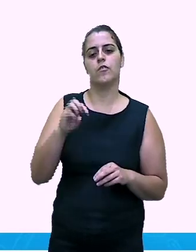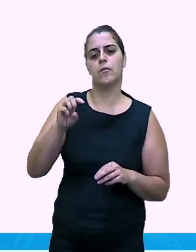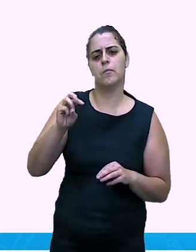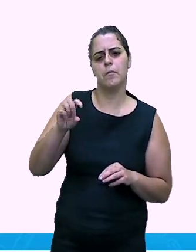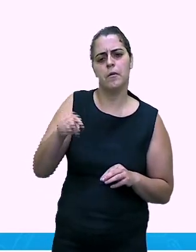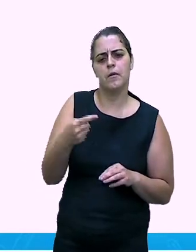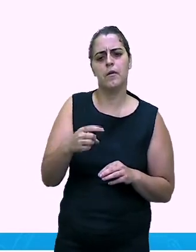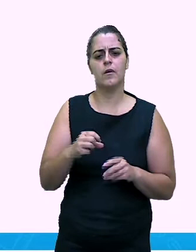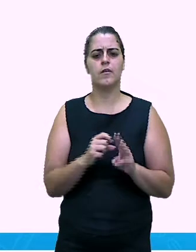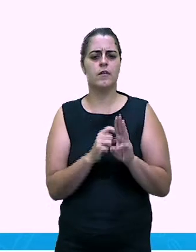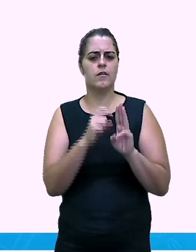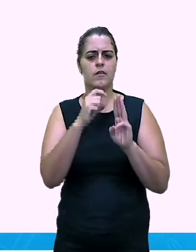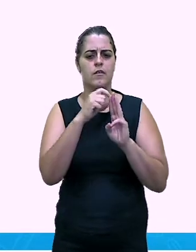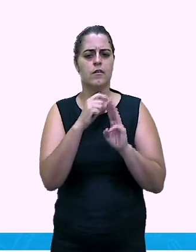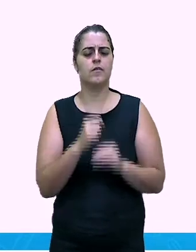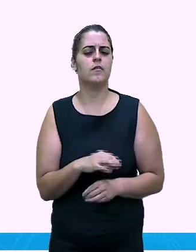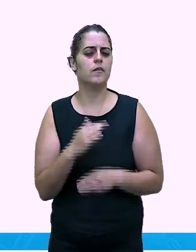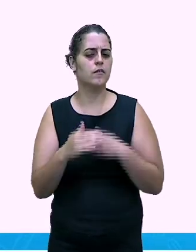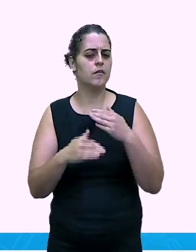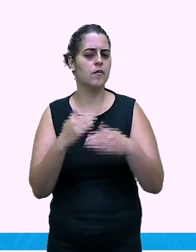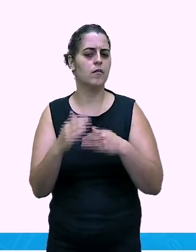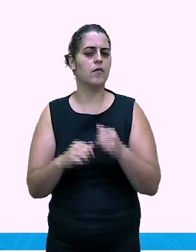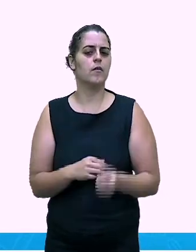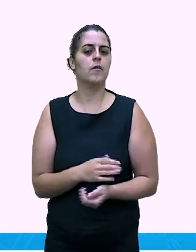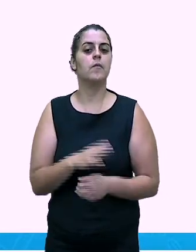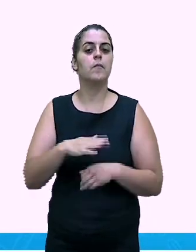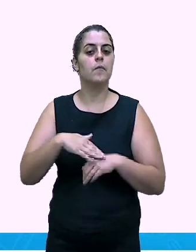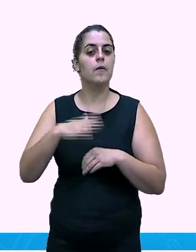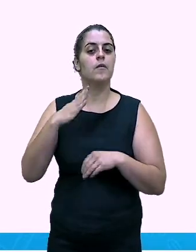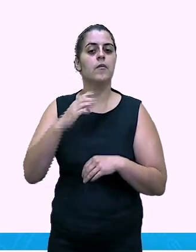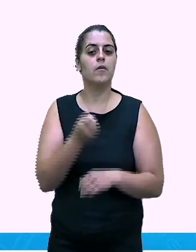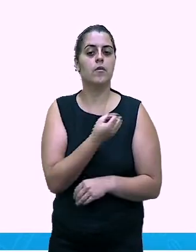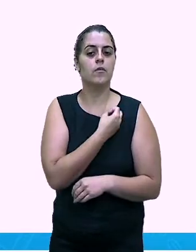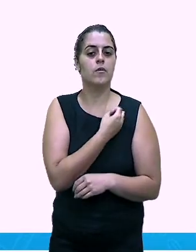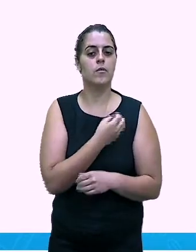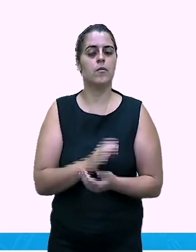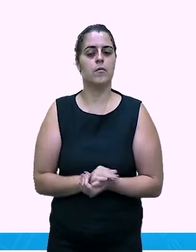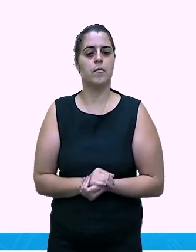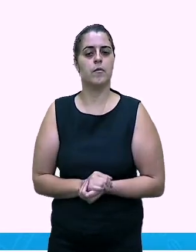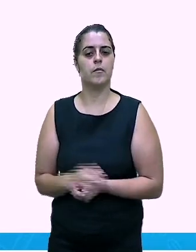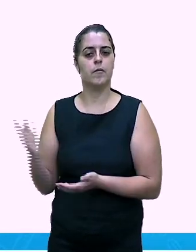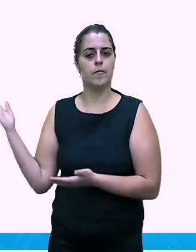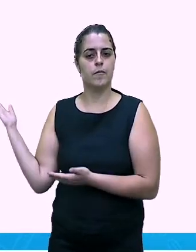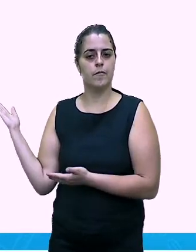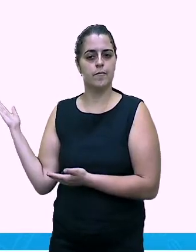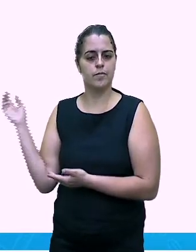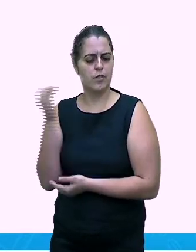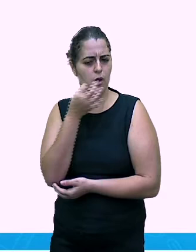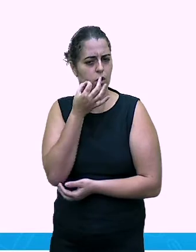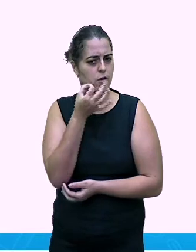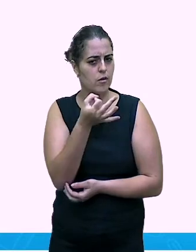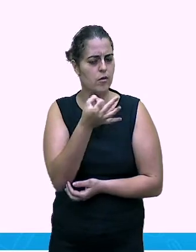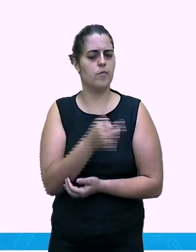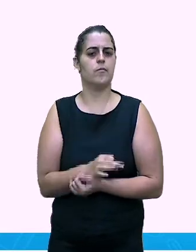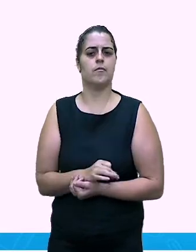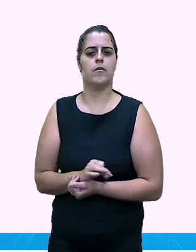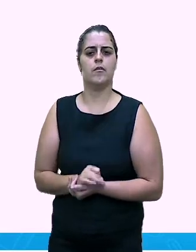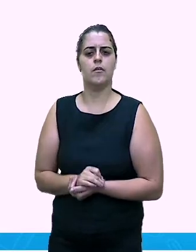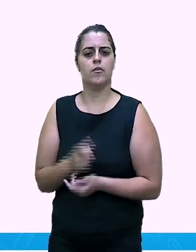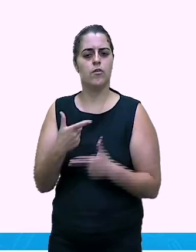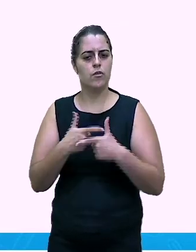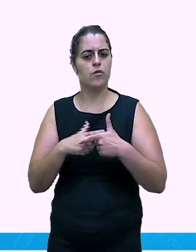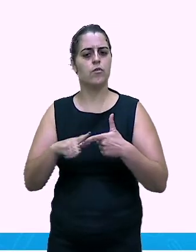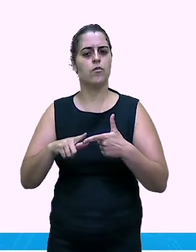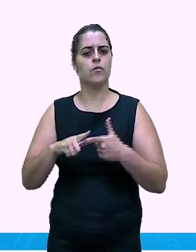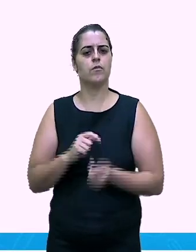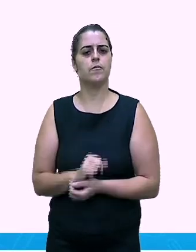a centena e assim por diante. A gente sempre começa na ordem maior. Então, muita atenção na hora de